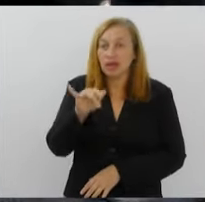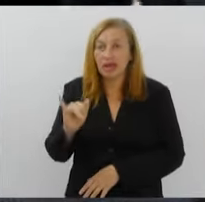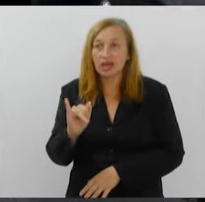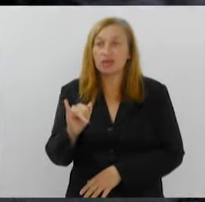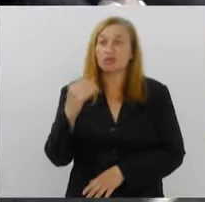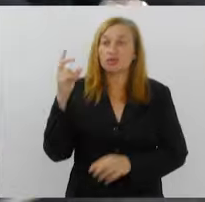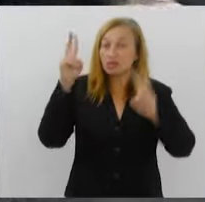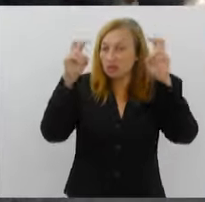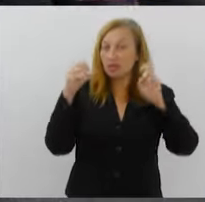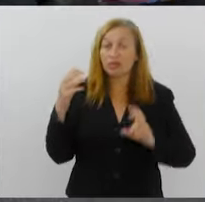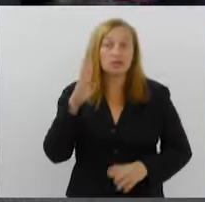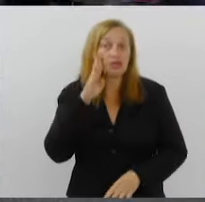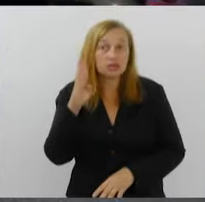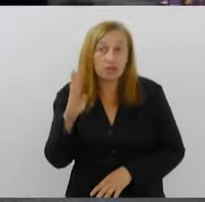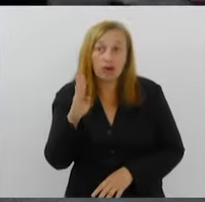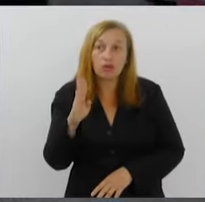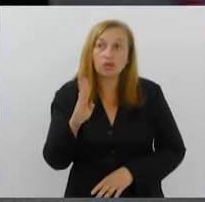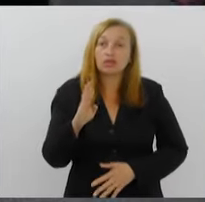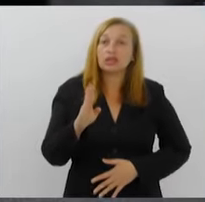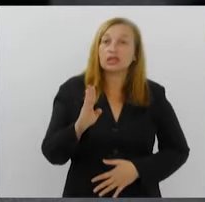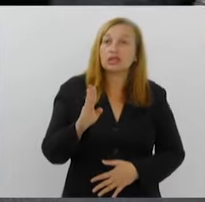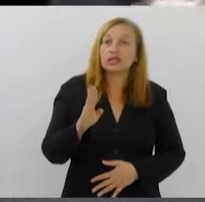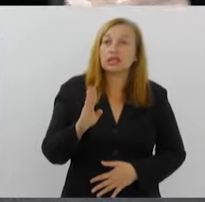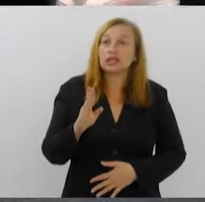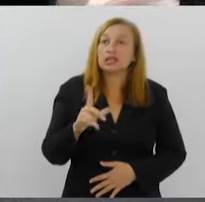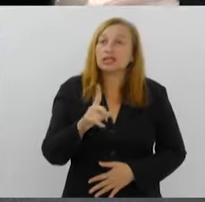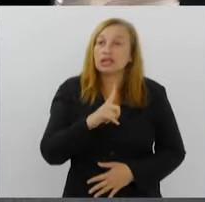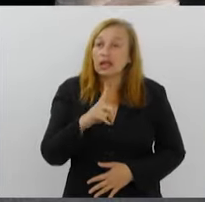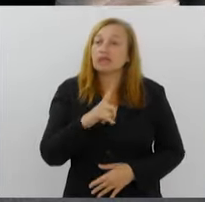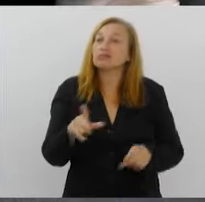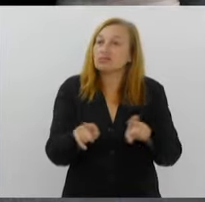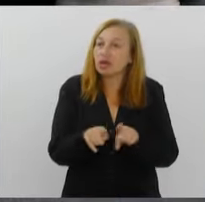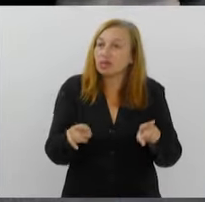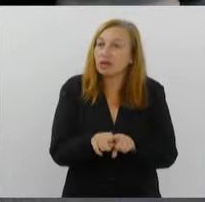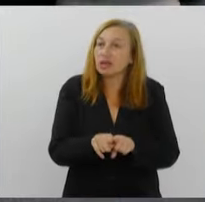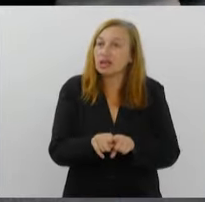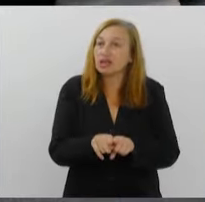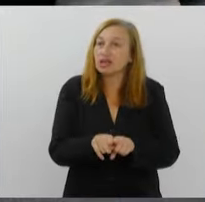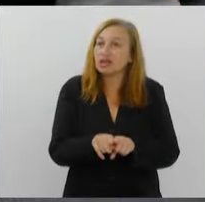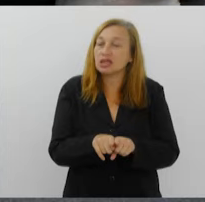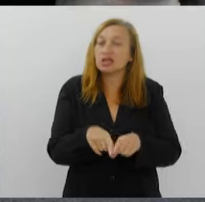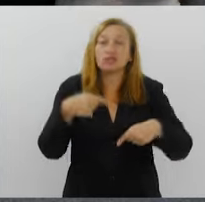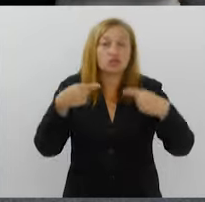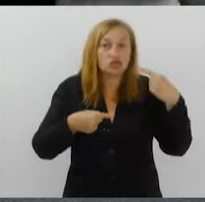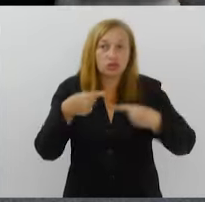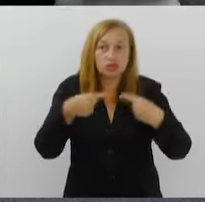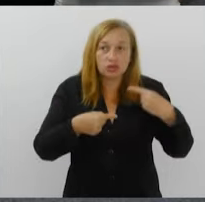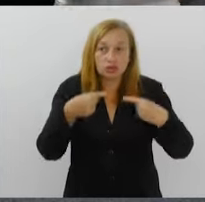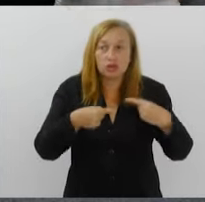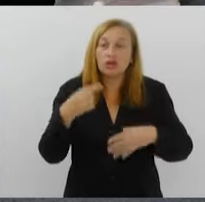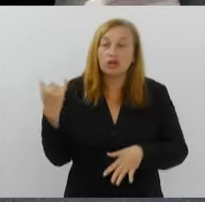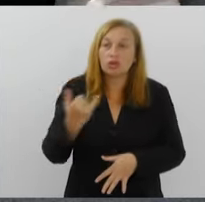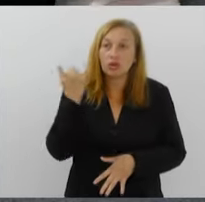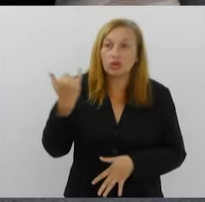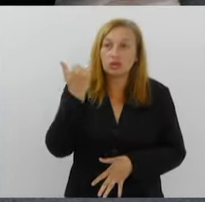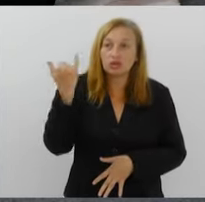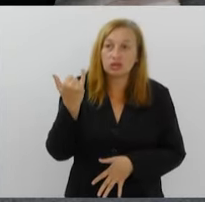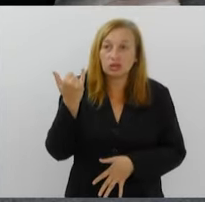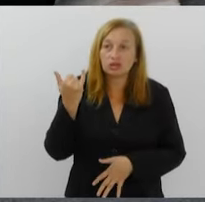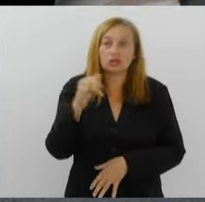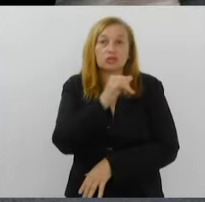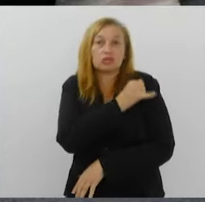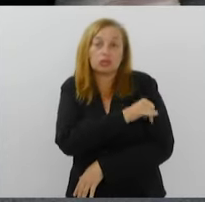é fundamental que a gente tenha também uma inserção e um debate importante no rol do Rio